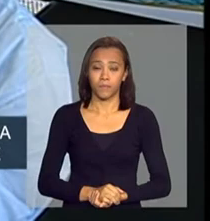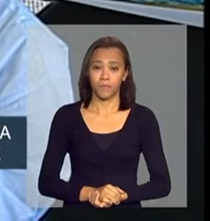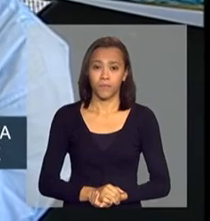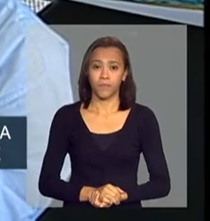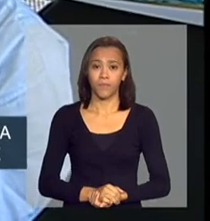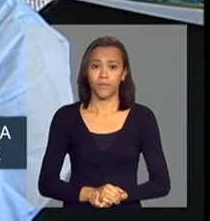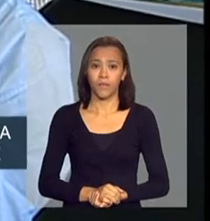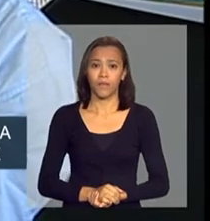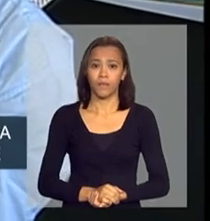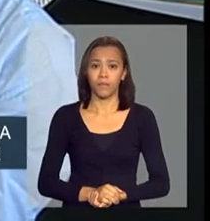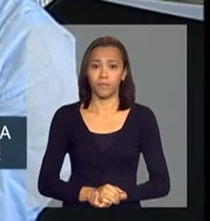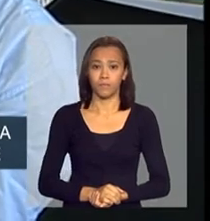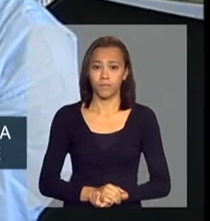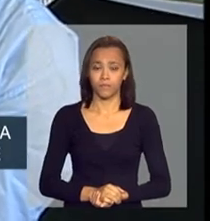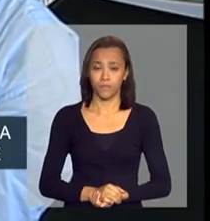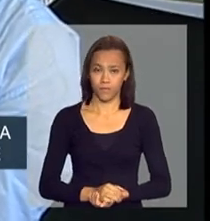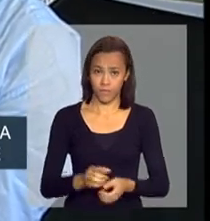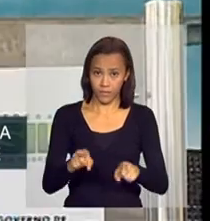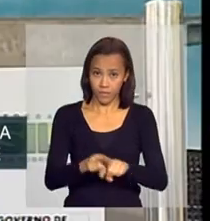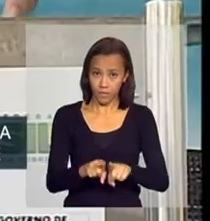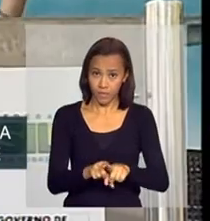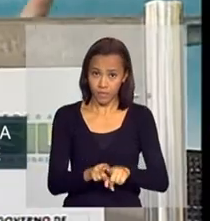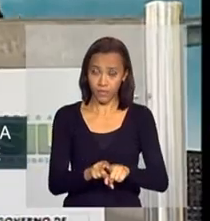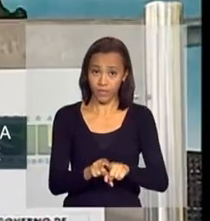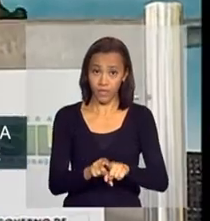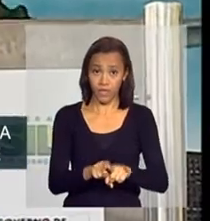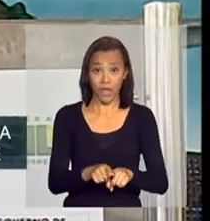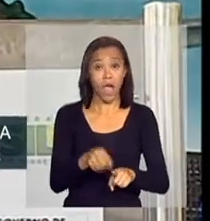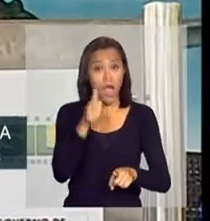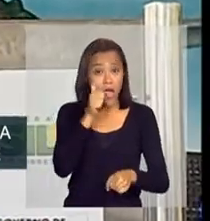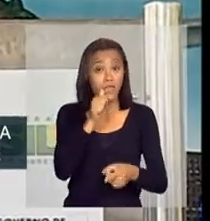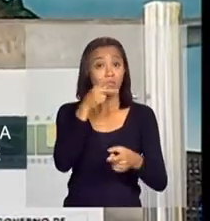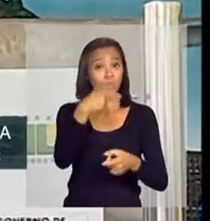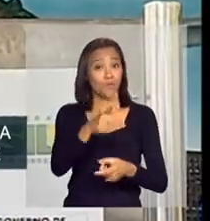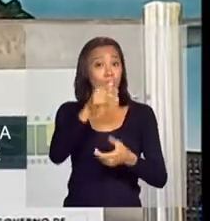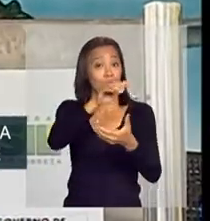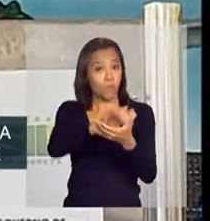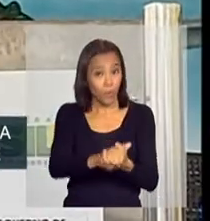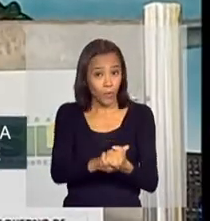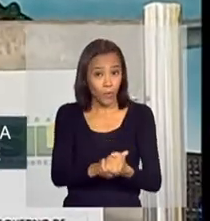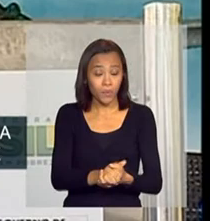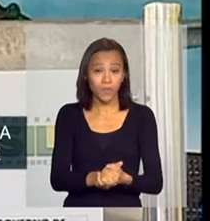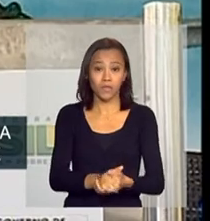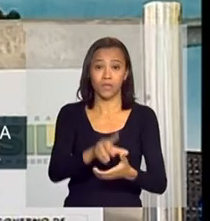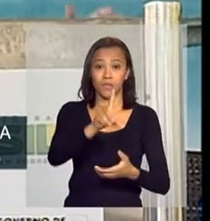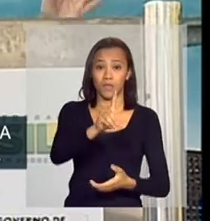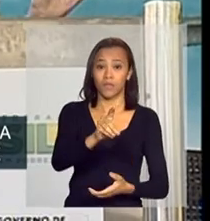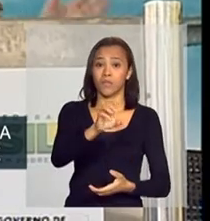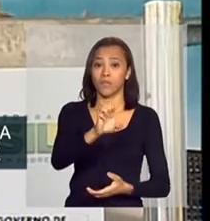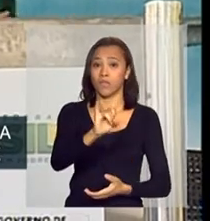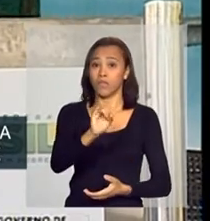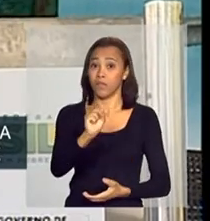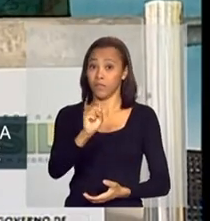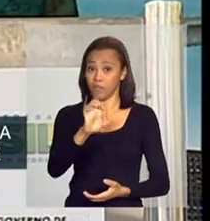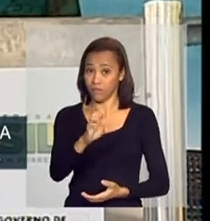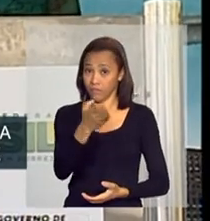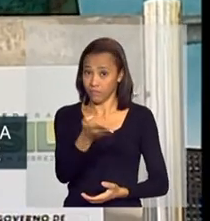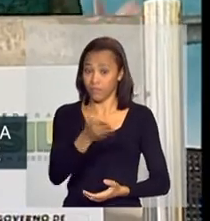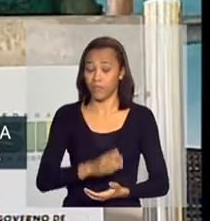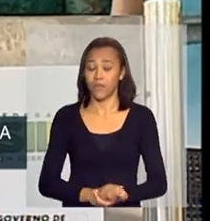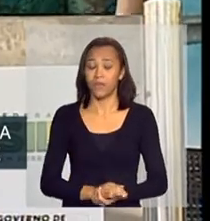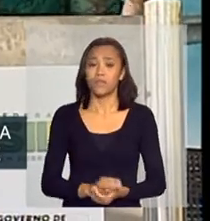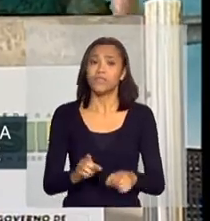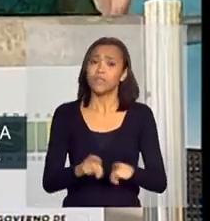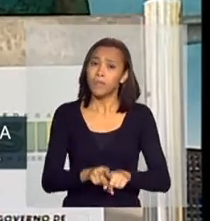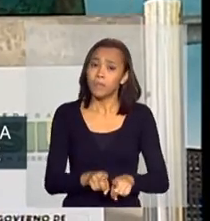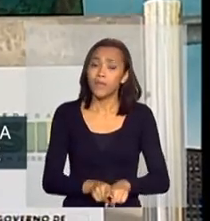E a nossa primeira-dama, Deise Garcia. Por meio